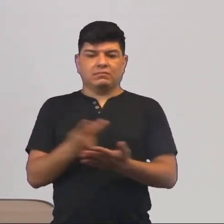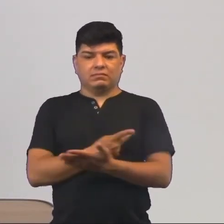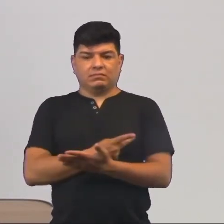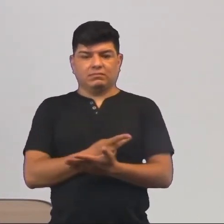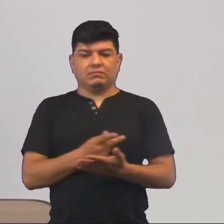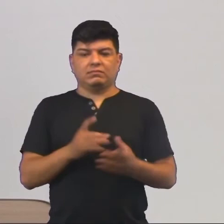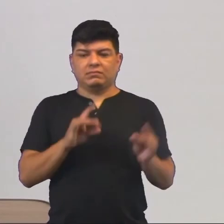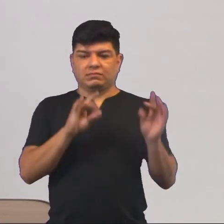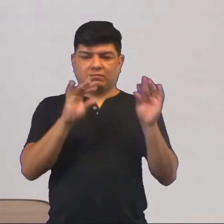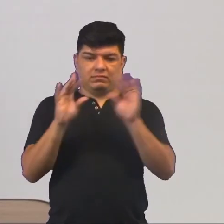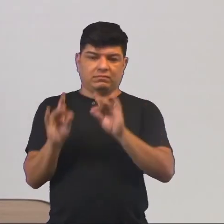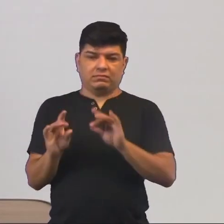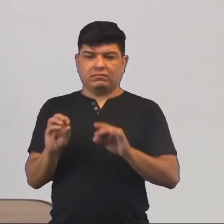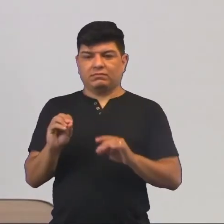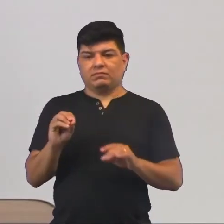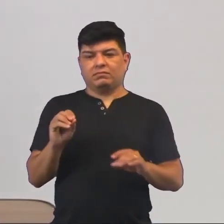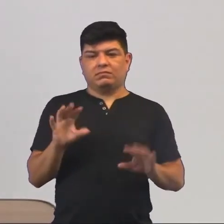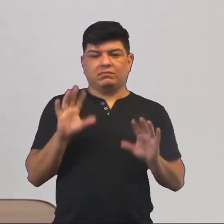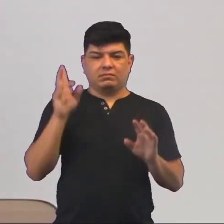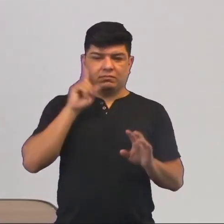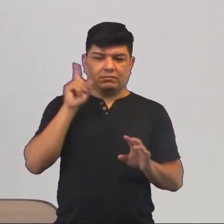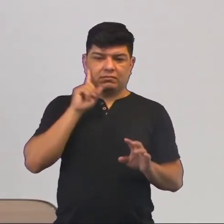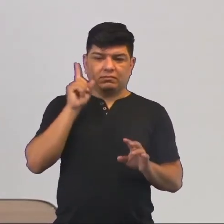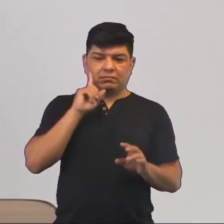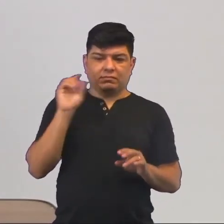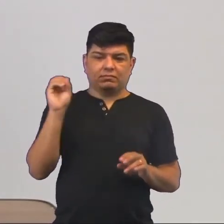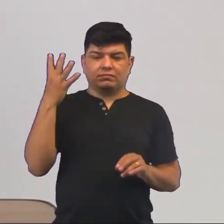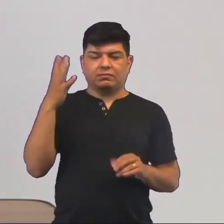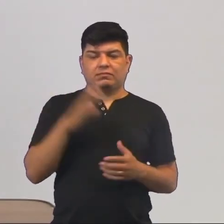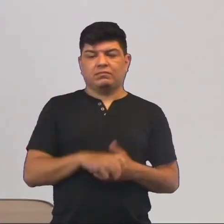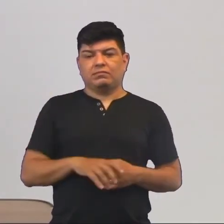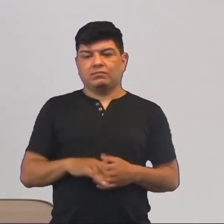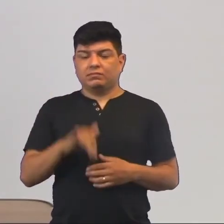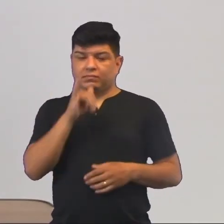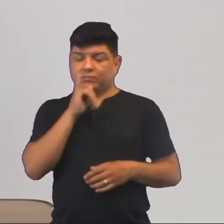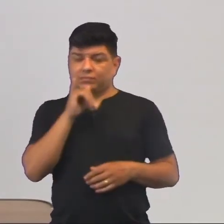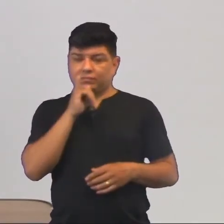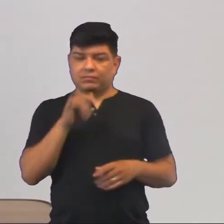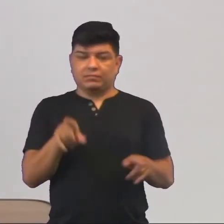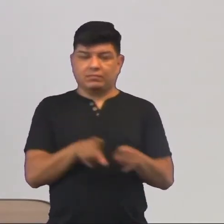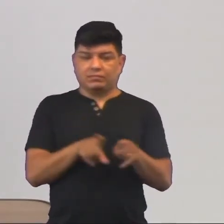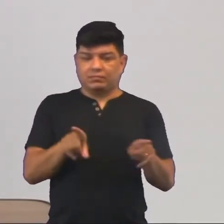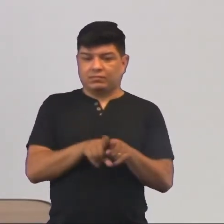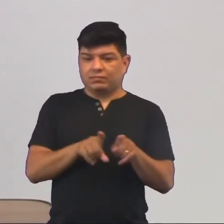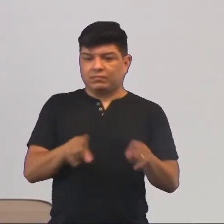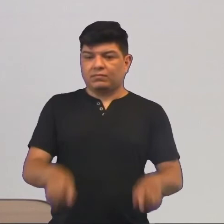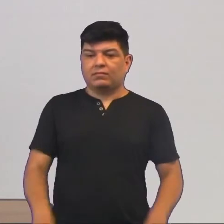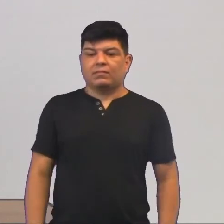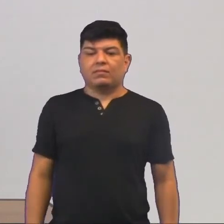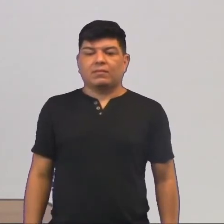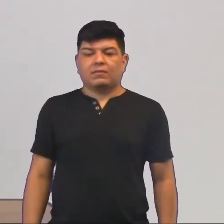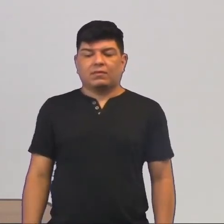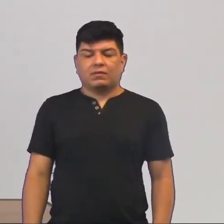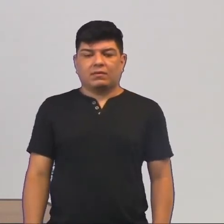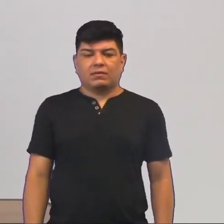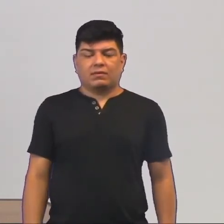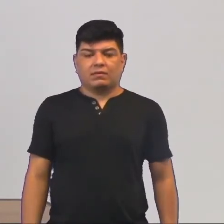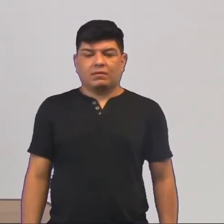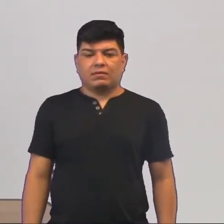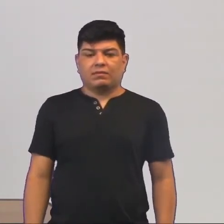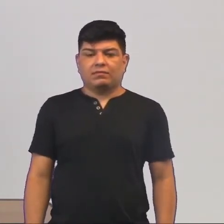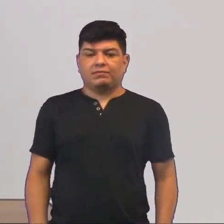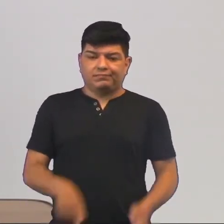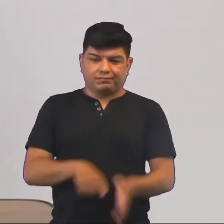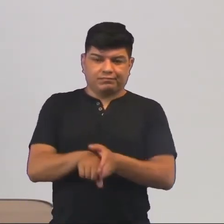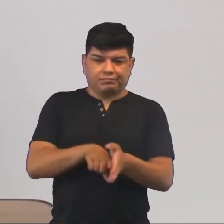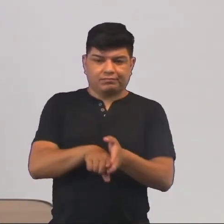acordo com os especialistas ou situações do dia a dia que já ocorreram, como exemplos também e referências. Aí você pega, faz essa pesquisa